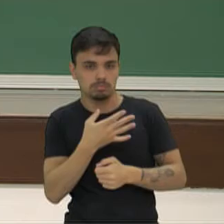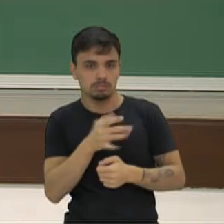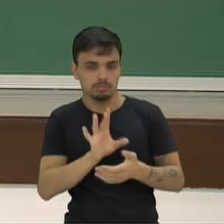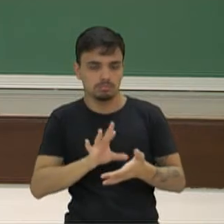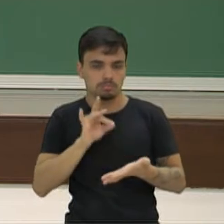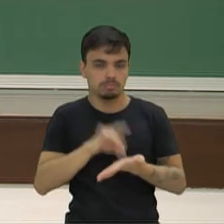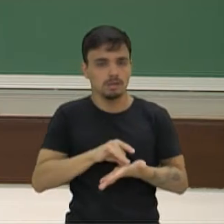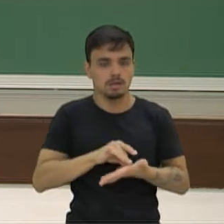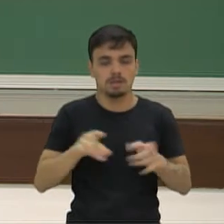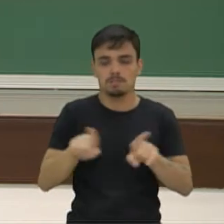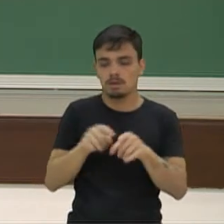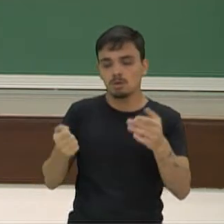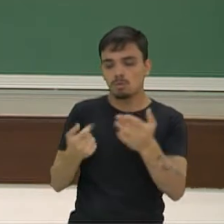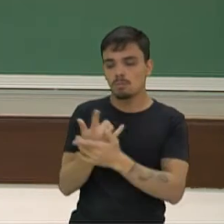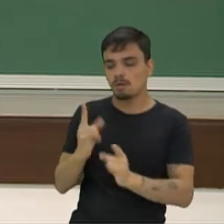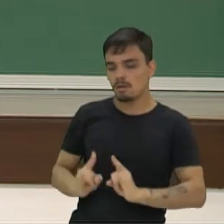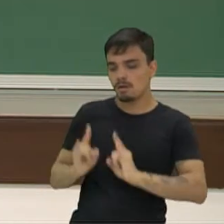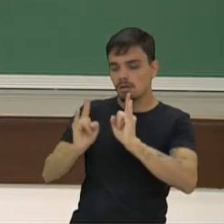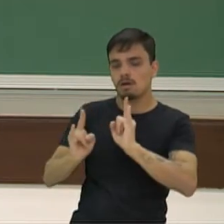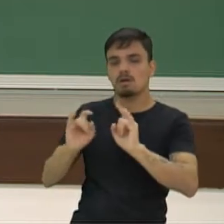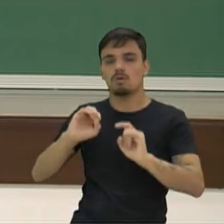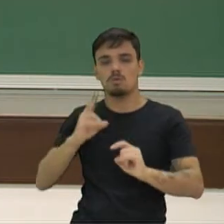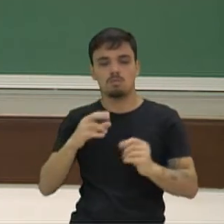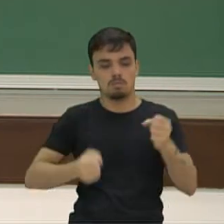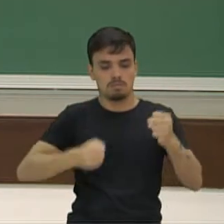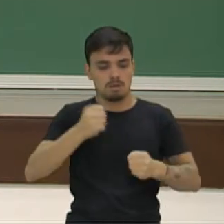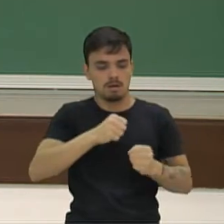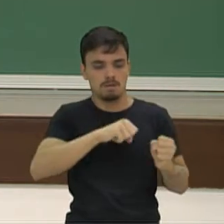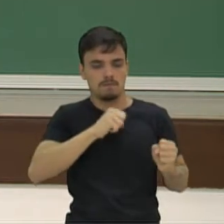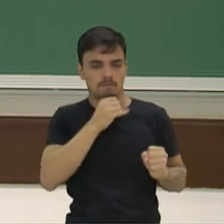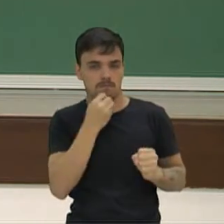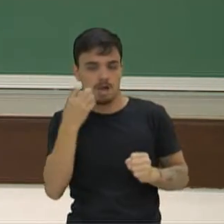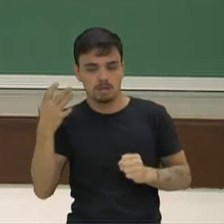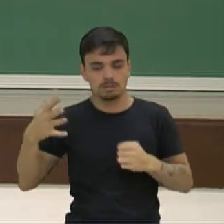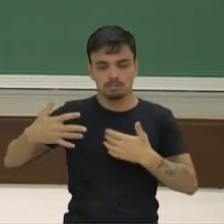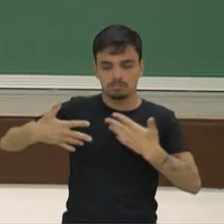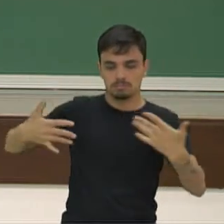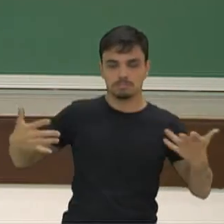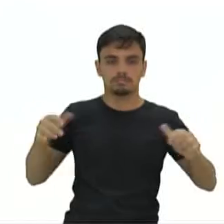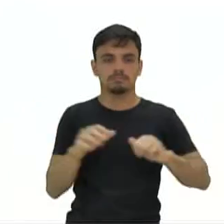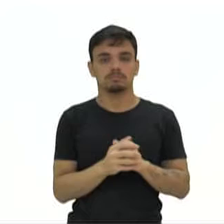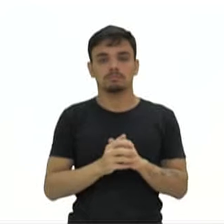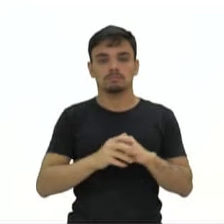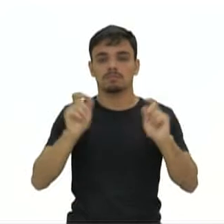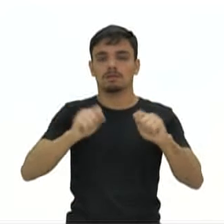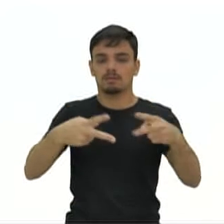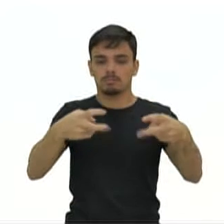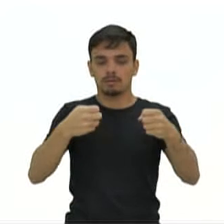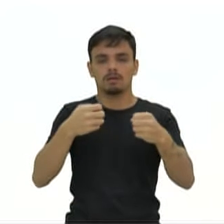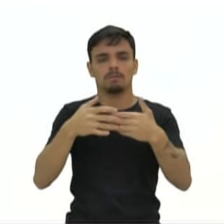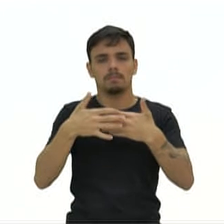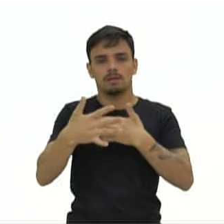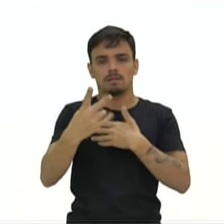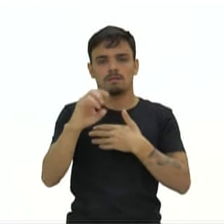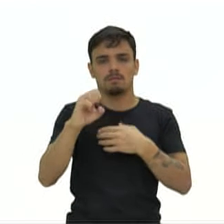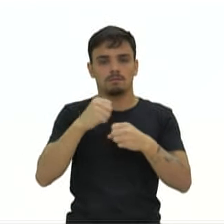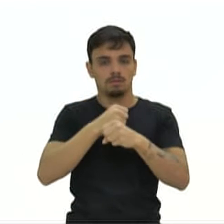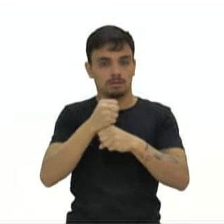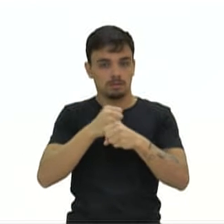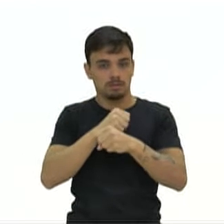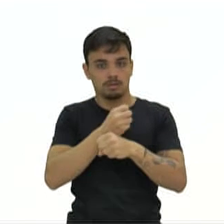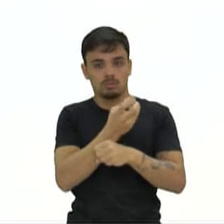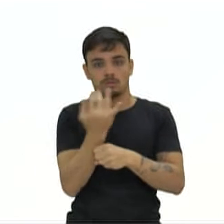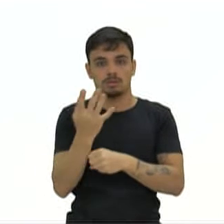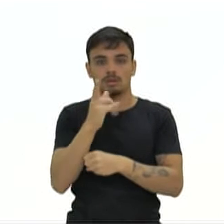seu apartamento, seu carro, está viajando pelo mundo. E daí diz o seguinte, prevê-se que nos próximos 20 anos a quantidade de